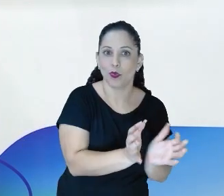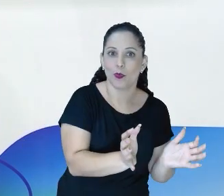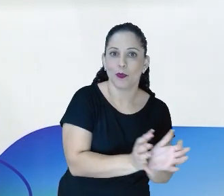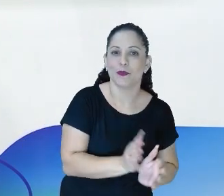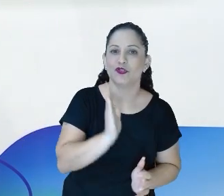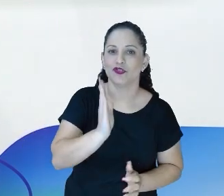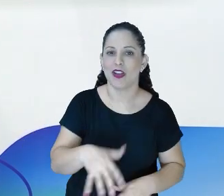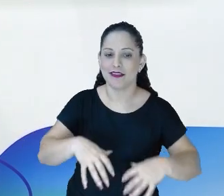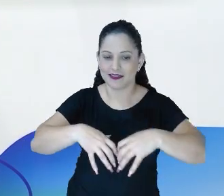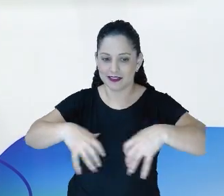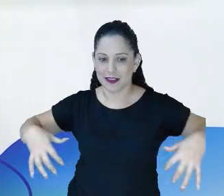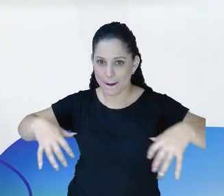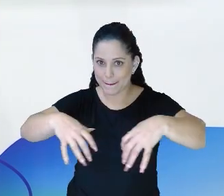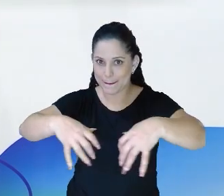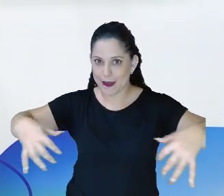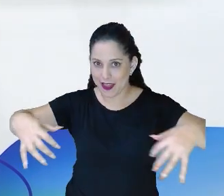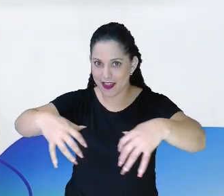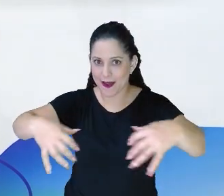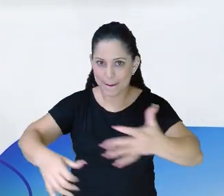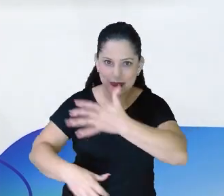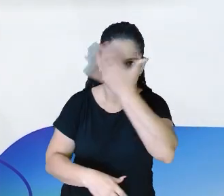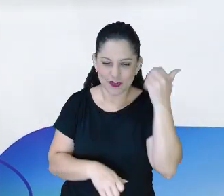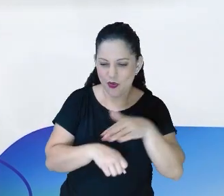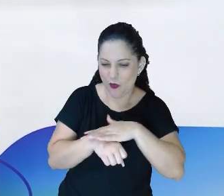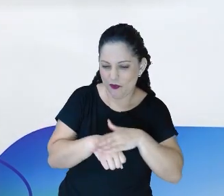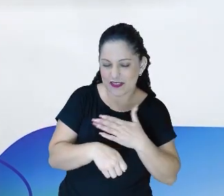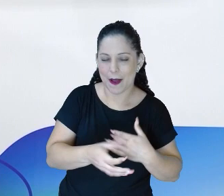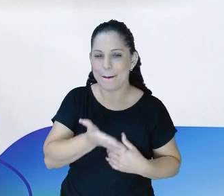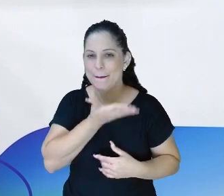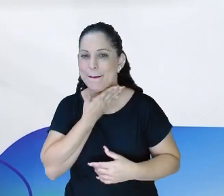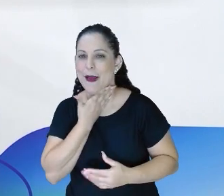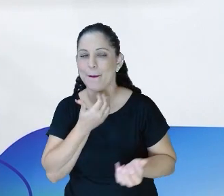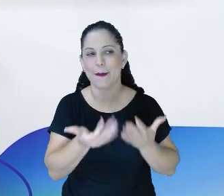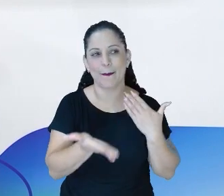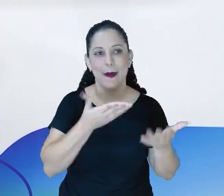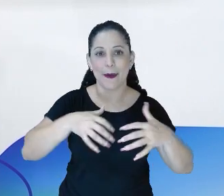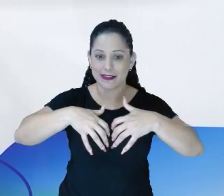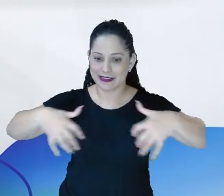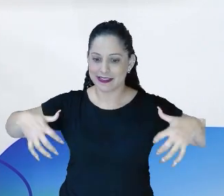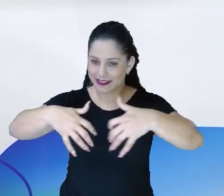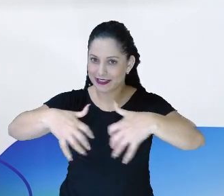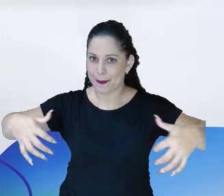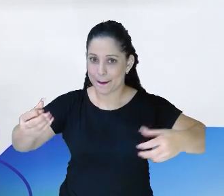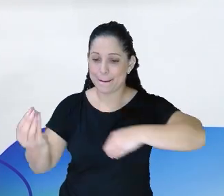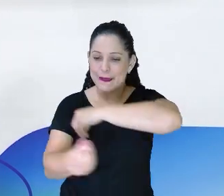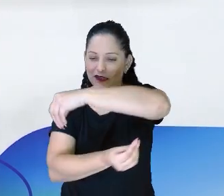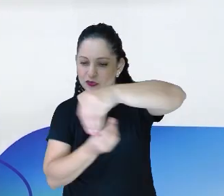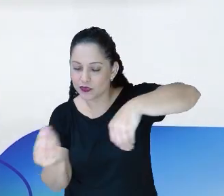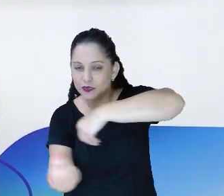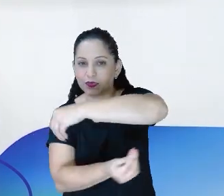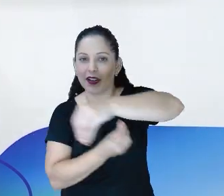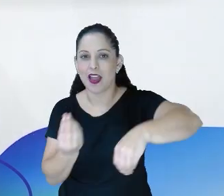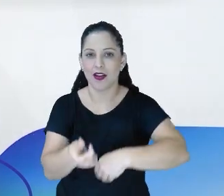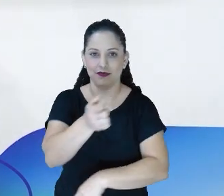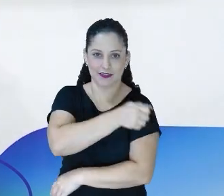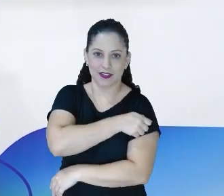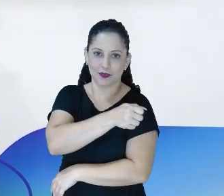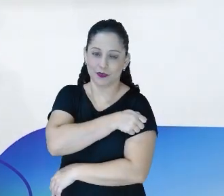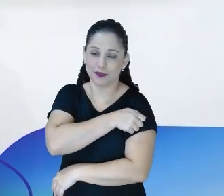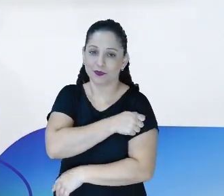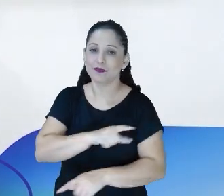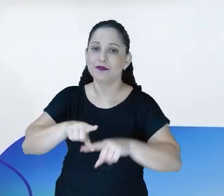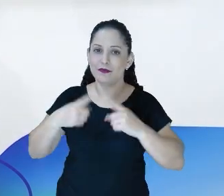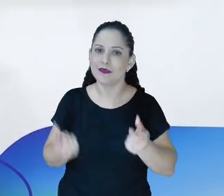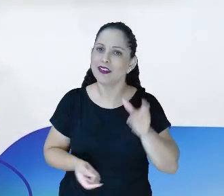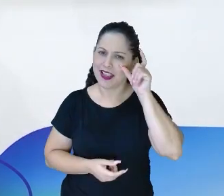gente separa aqueles que gostam de conversar mais, né? A gente acaba fazendo uma mistura nos trabalhos em grupo, mas que é